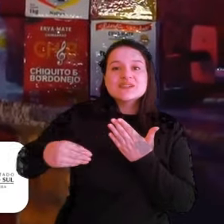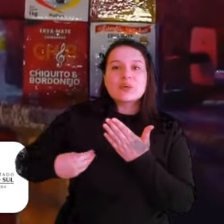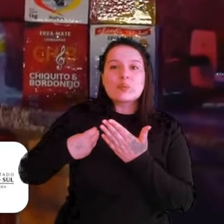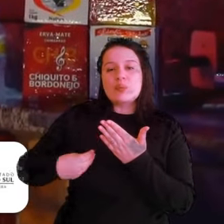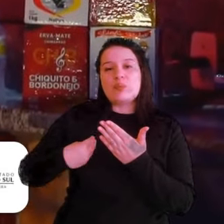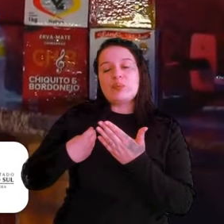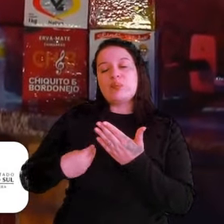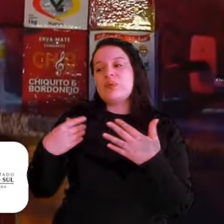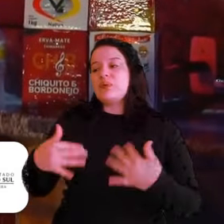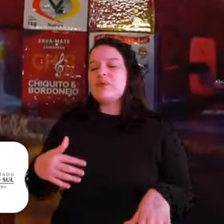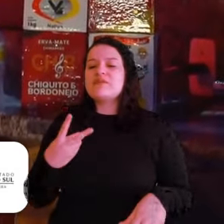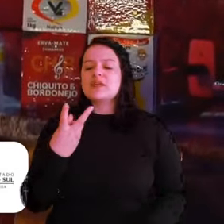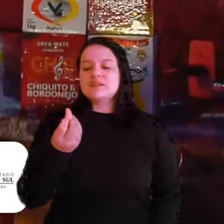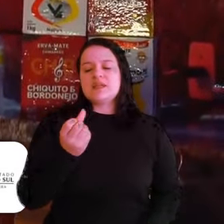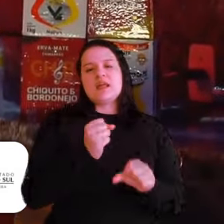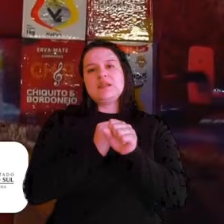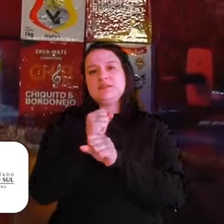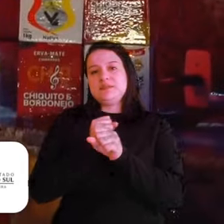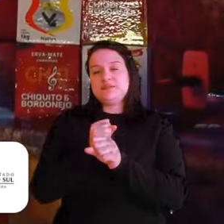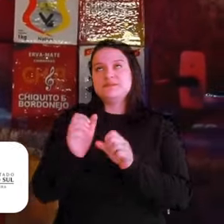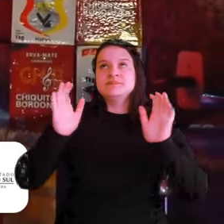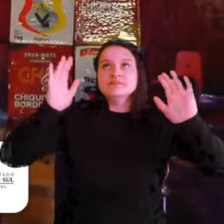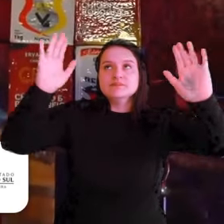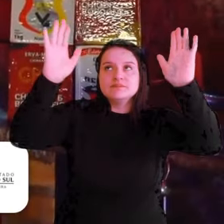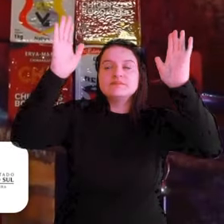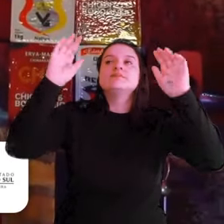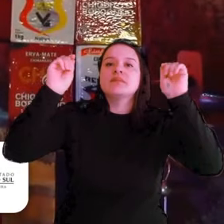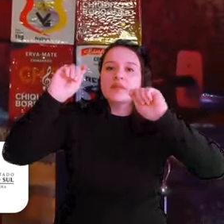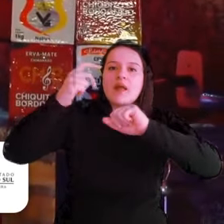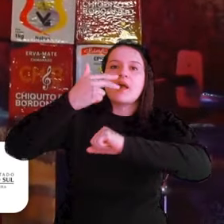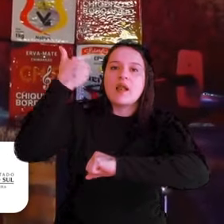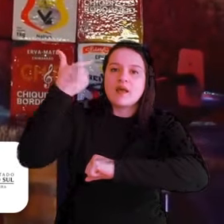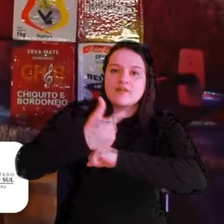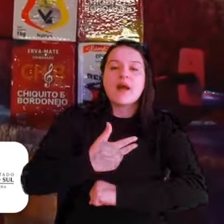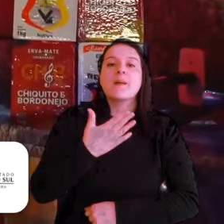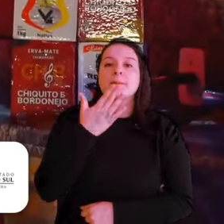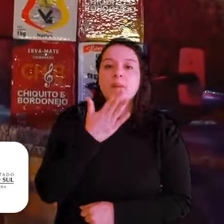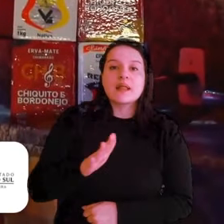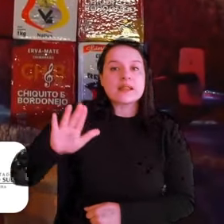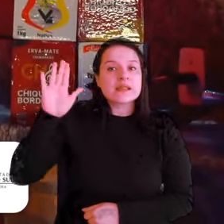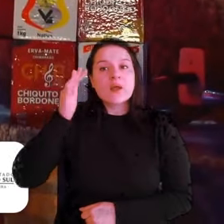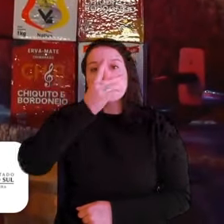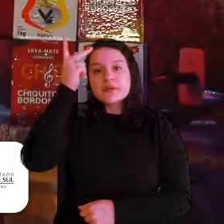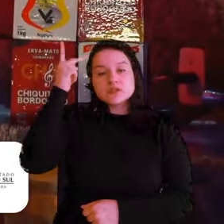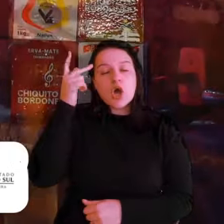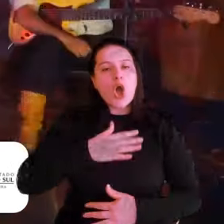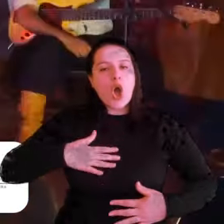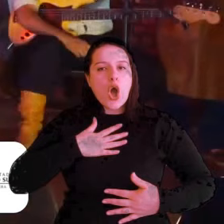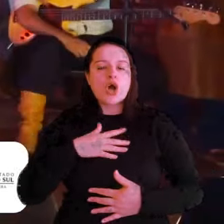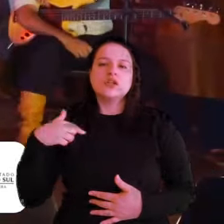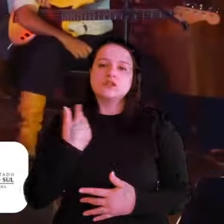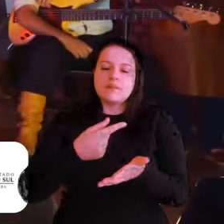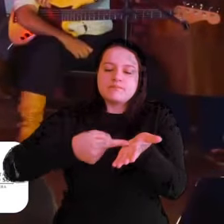ano. E o Bordonei em janeiro, 26 anos. Mas, se Deus quiser, nós vamos gravar, sim, o que nós prometemos aos nossos fãs, aos nossos